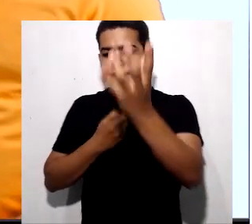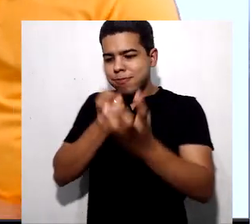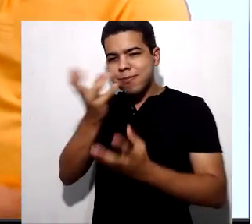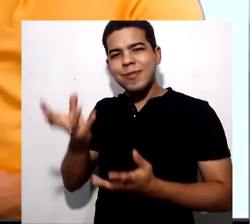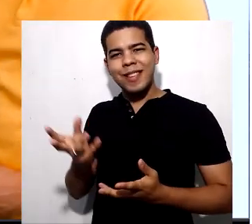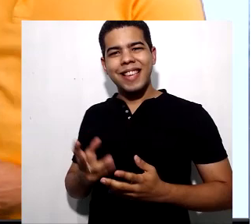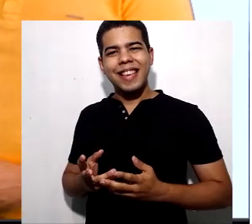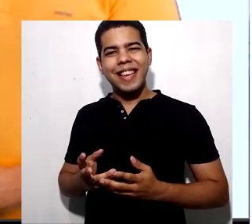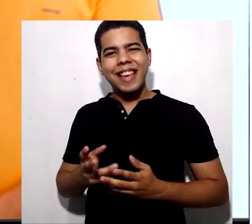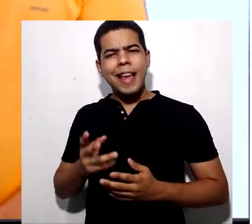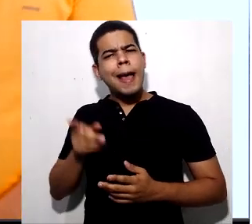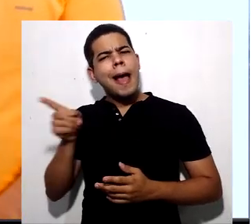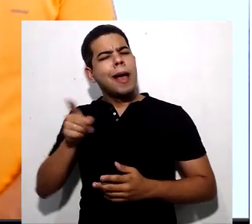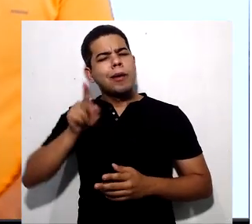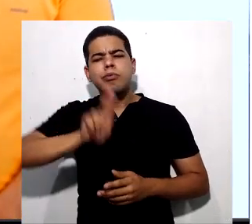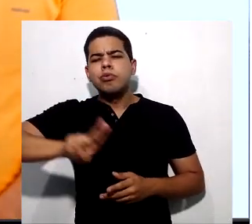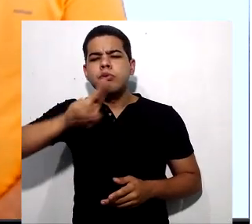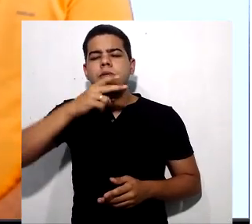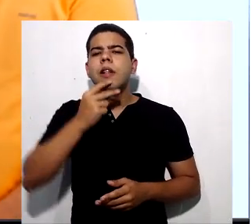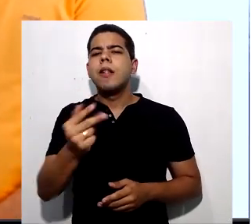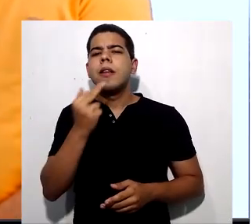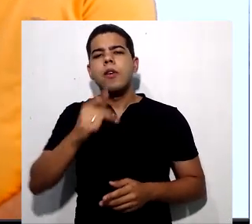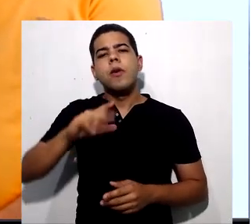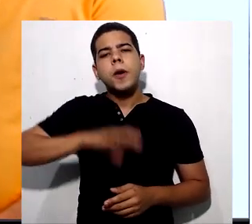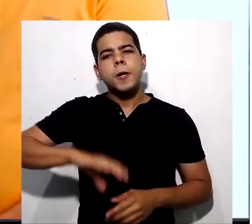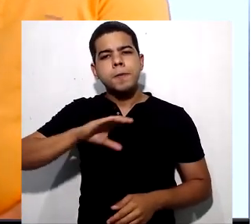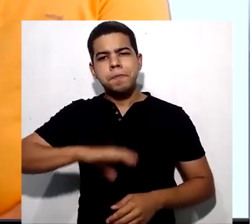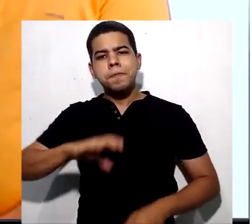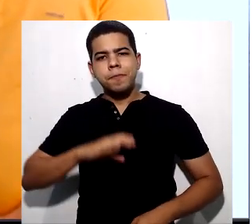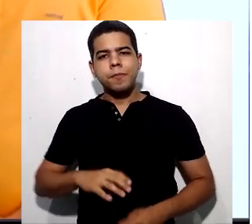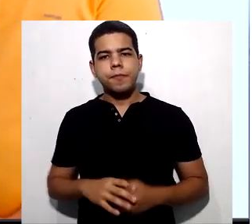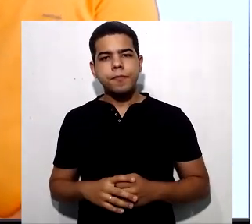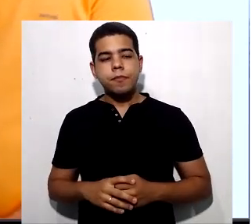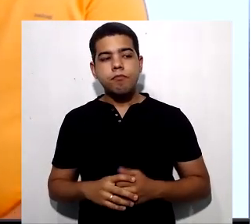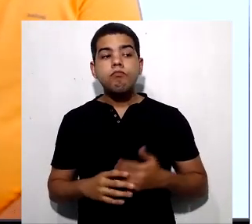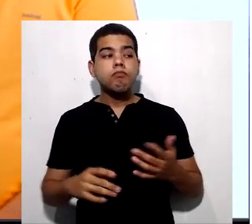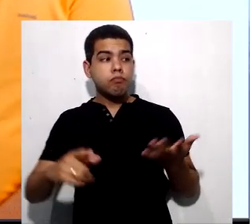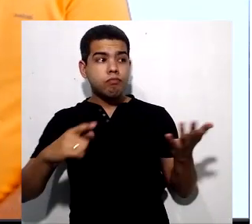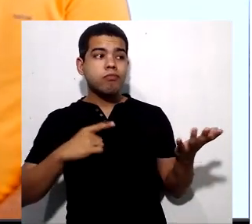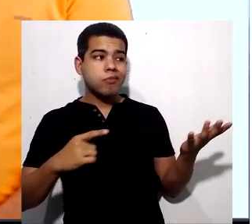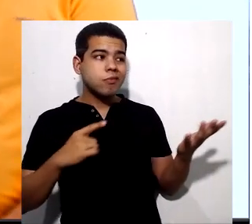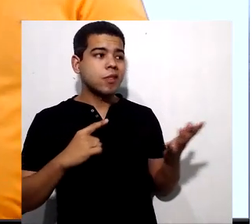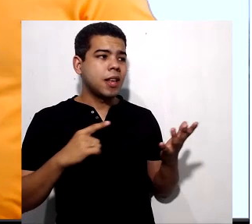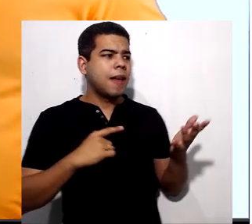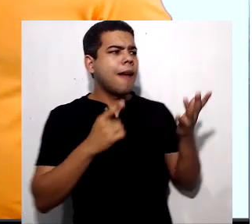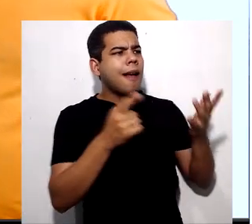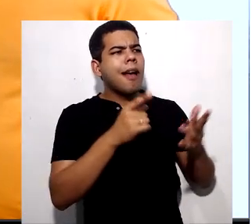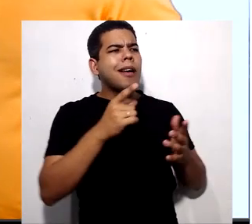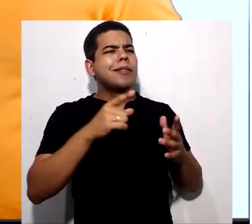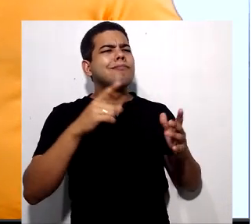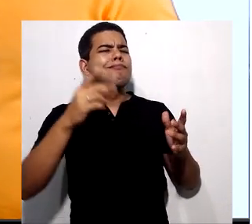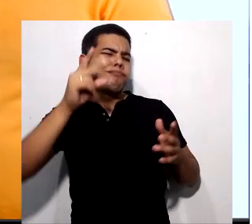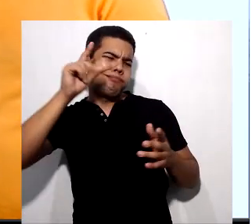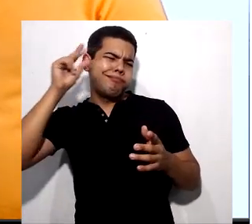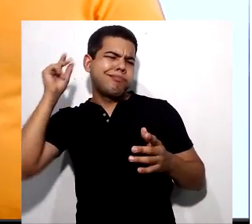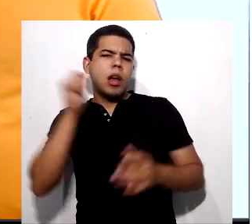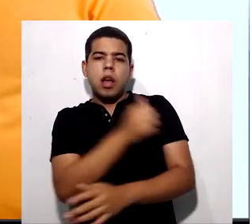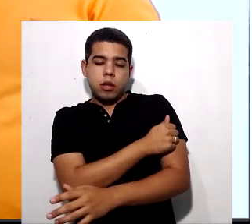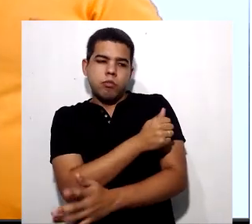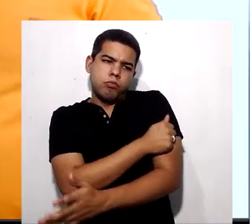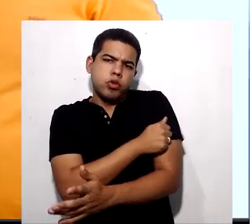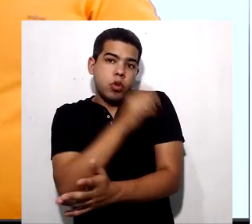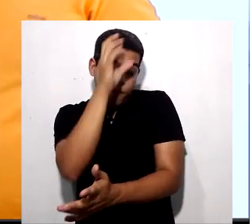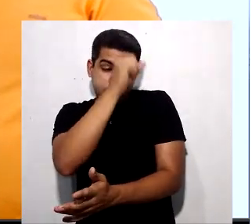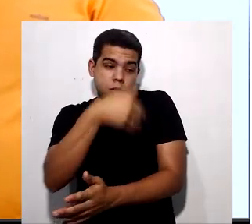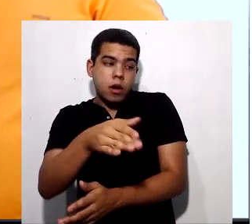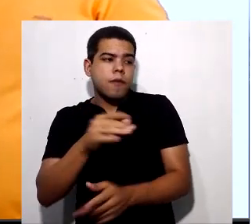importante salientar que os alunos, nossos alunos vão conhecer, no decorrer dos seus estudos, que Clarice pertence a uma geração literária